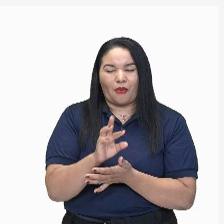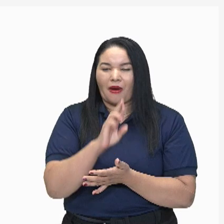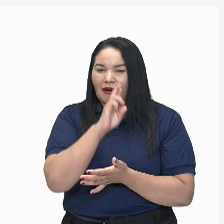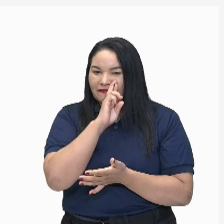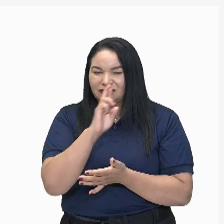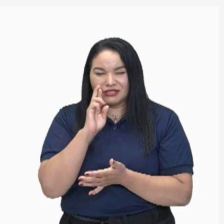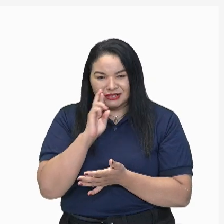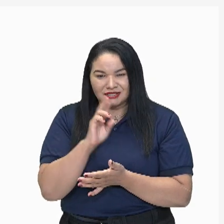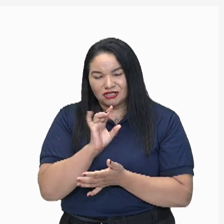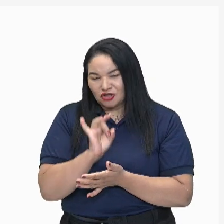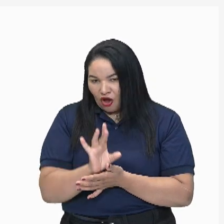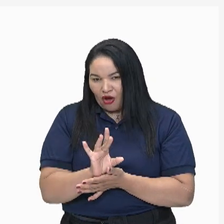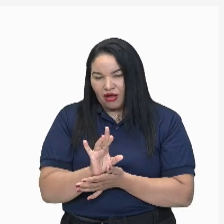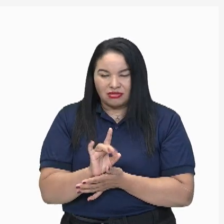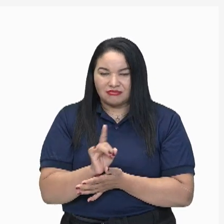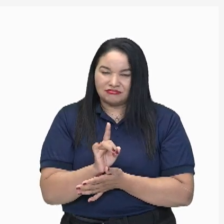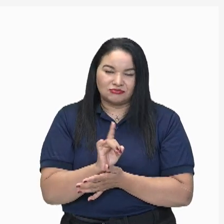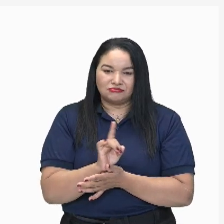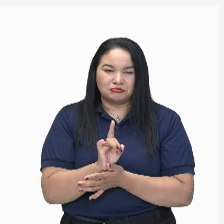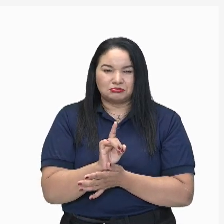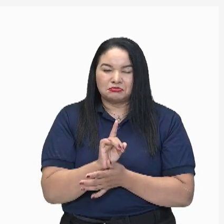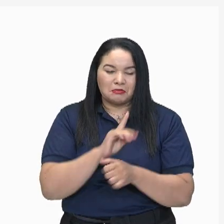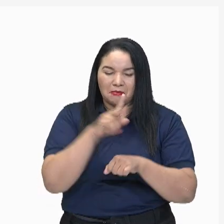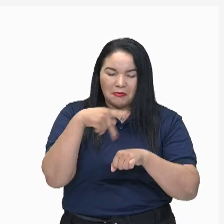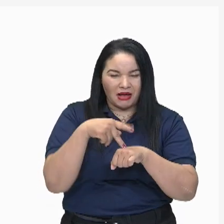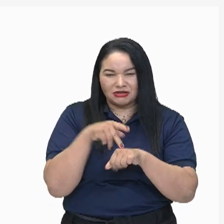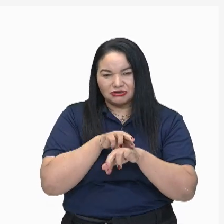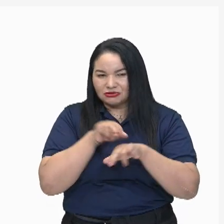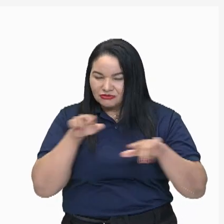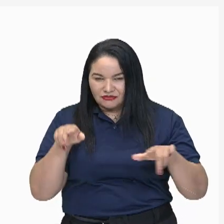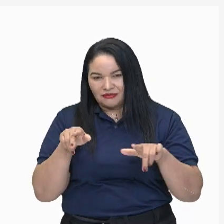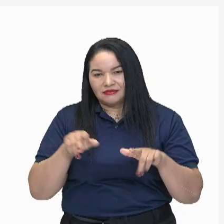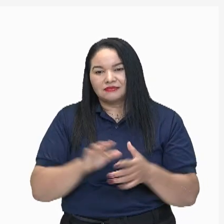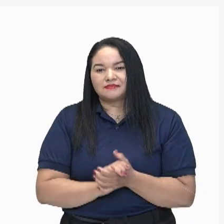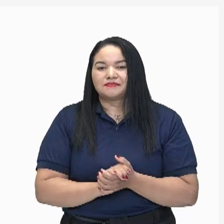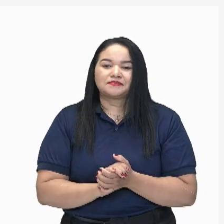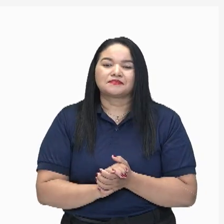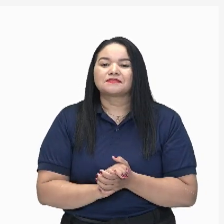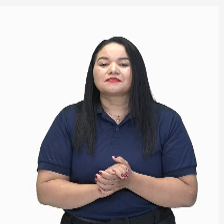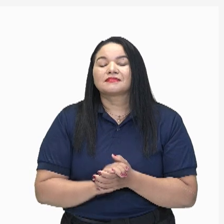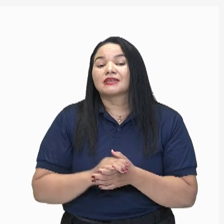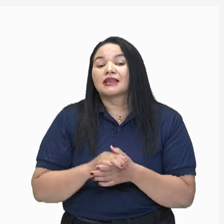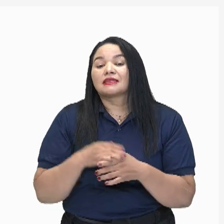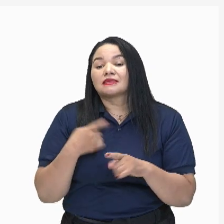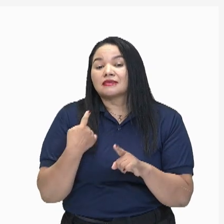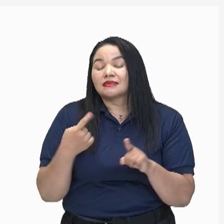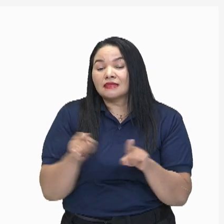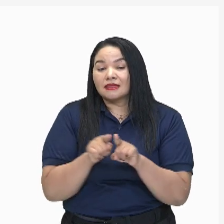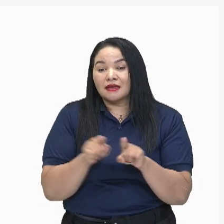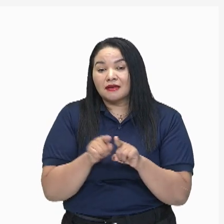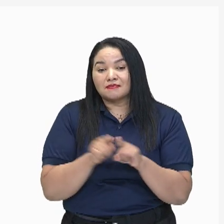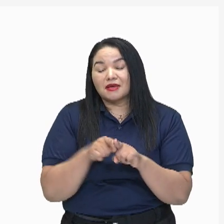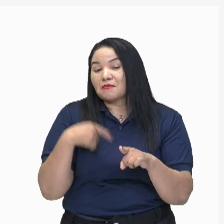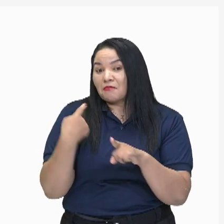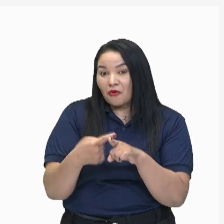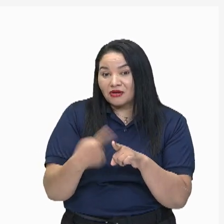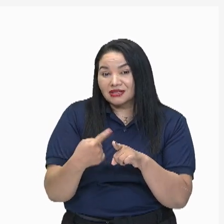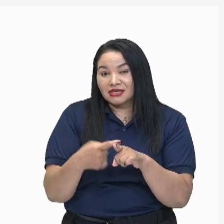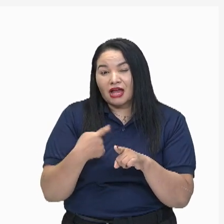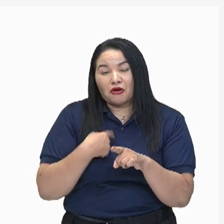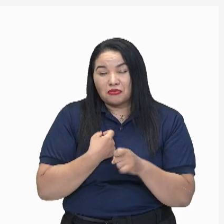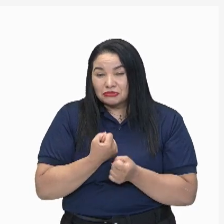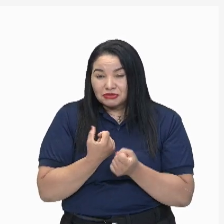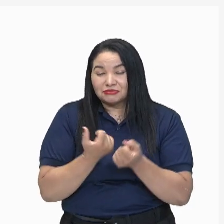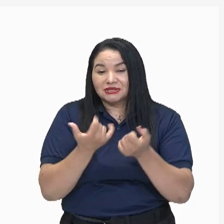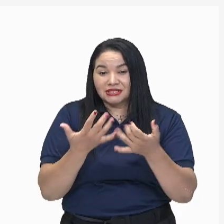Também é sobre o país de origem do refrigerante. Também porque, e vou dizer agora uma coisa difícil que só